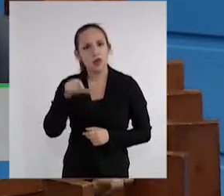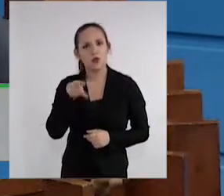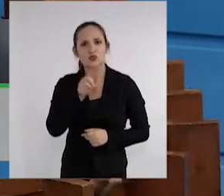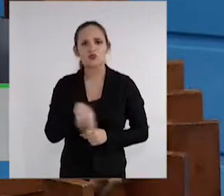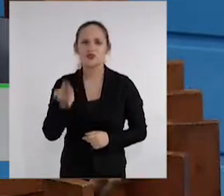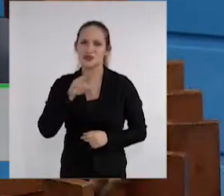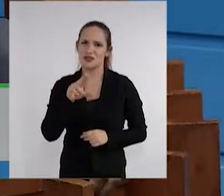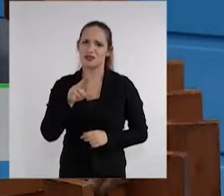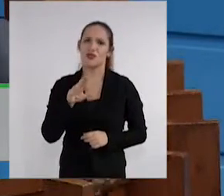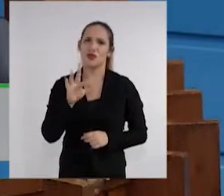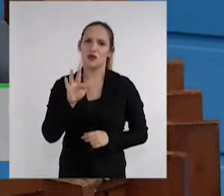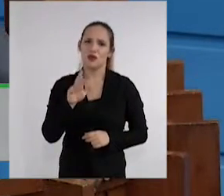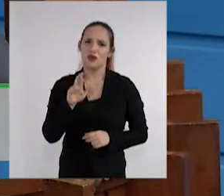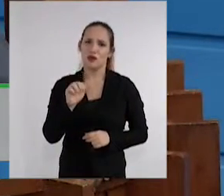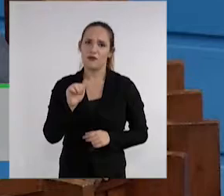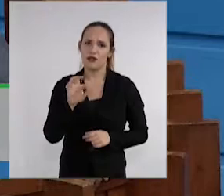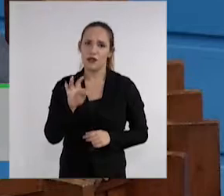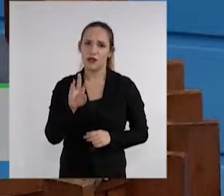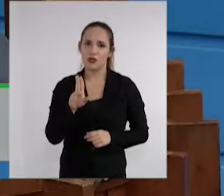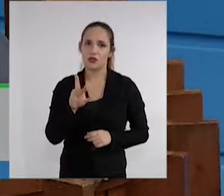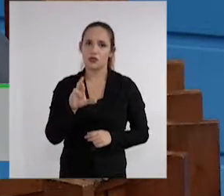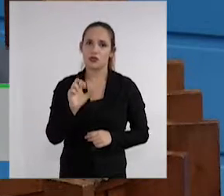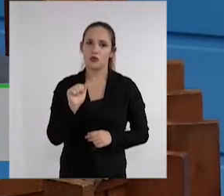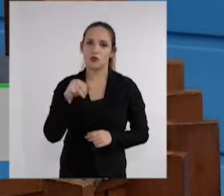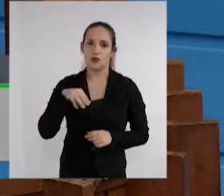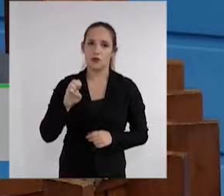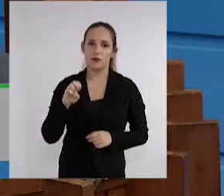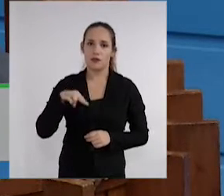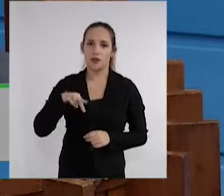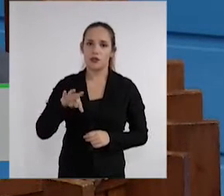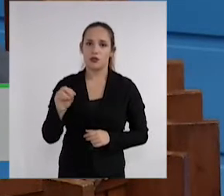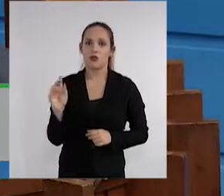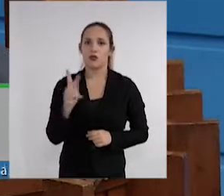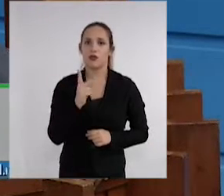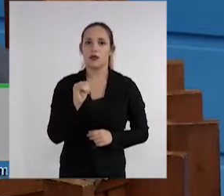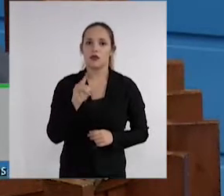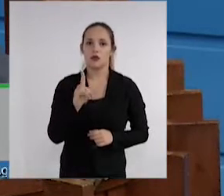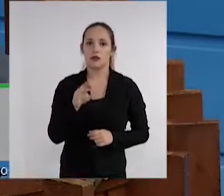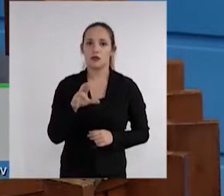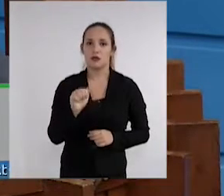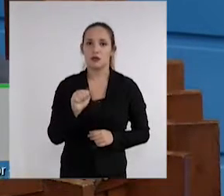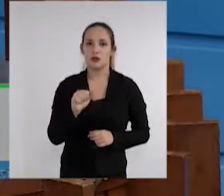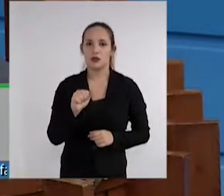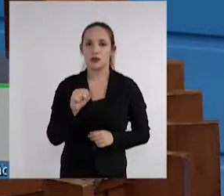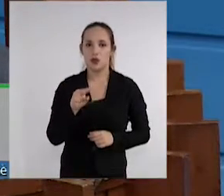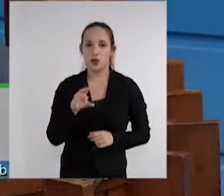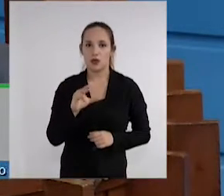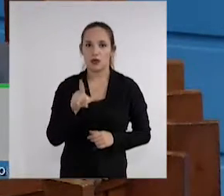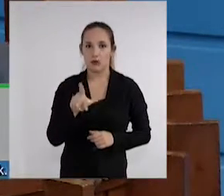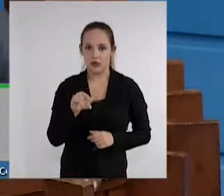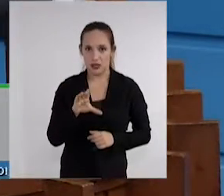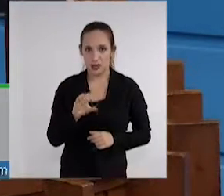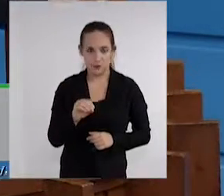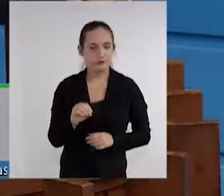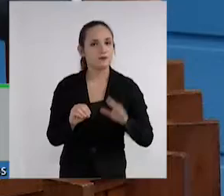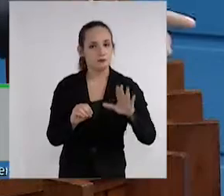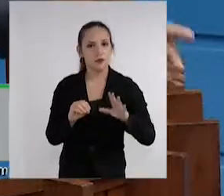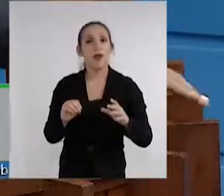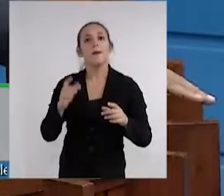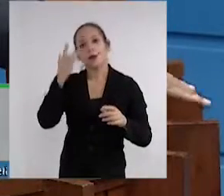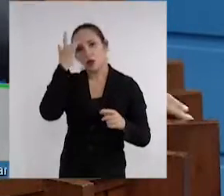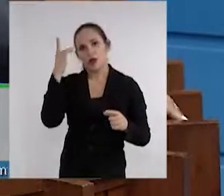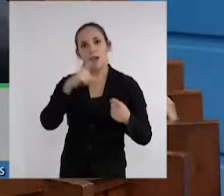de fraturamento hidráulico. Os prefeitos precisam saber disso. Os vereadores precisam saber disso.